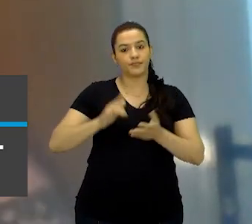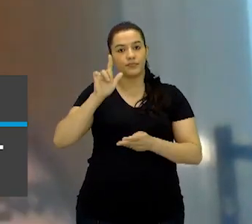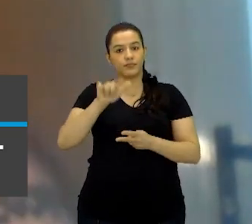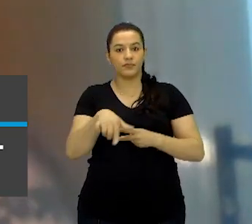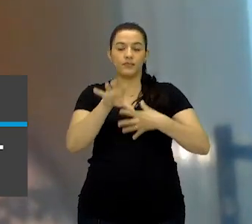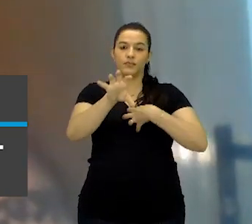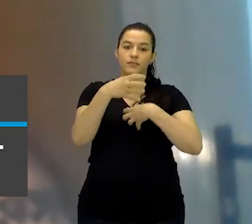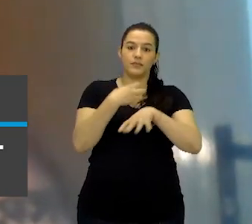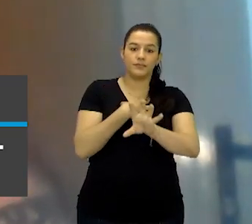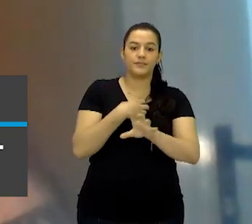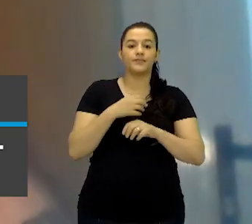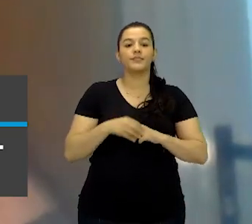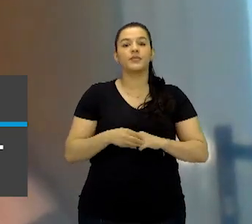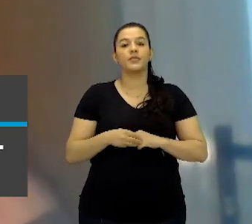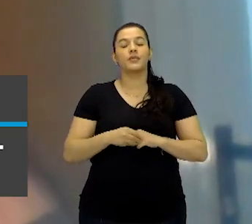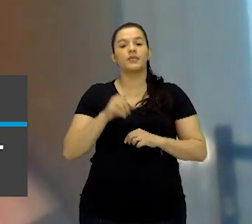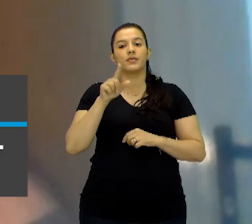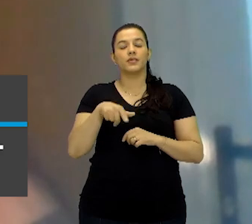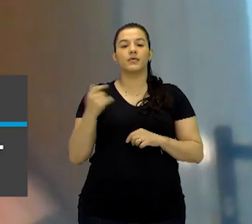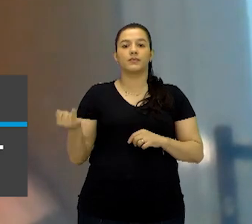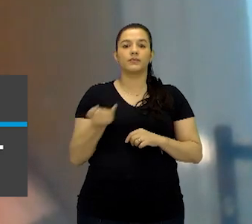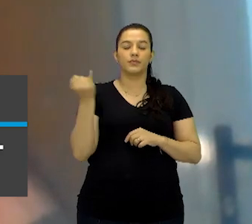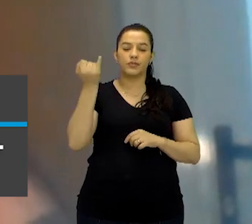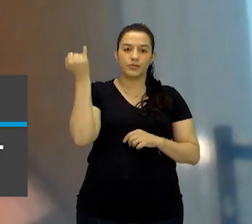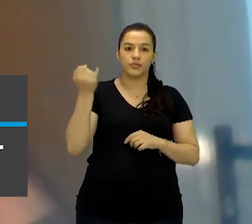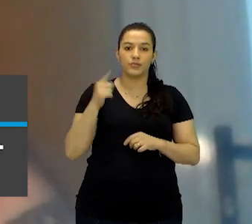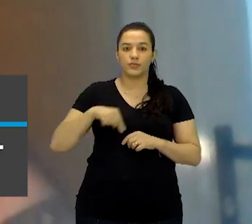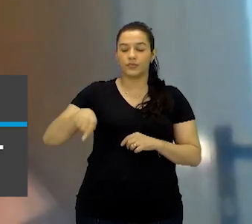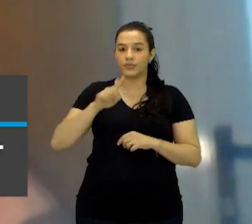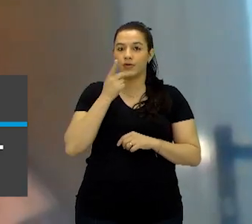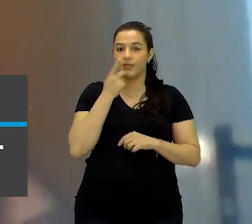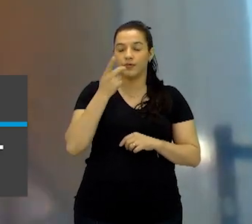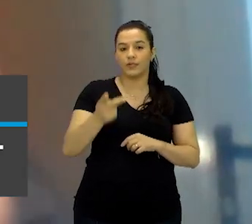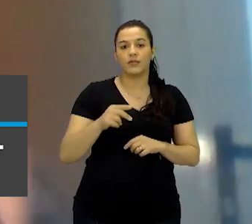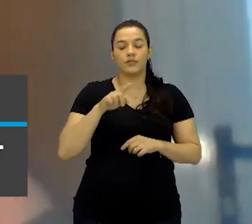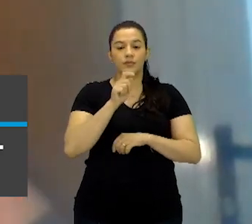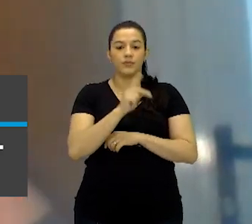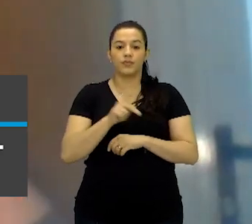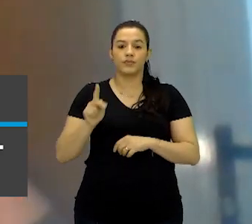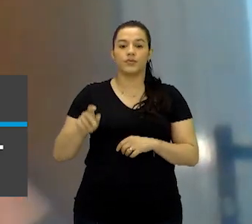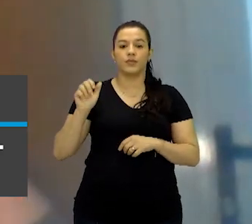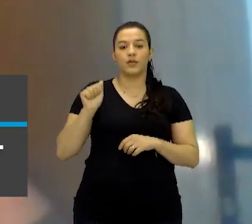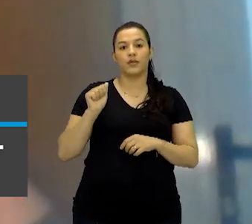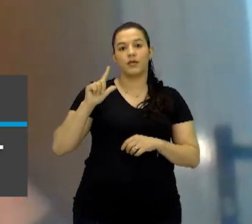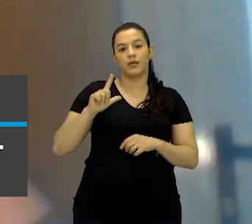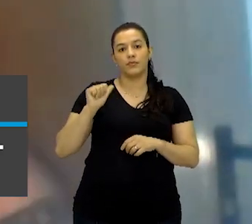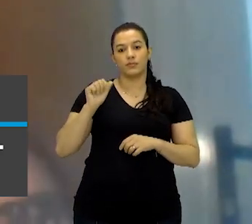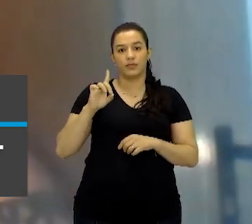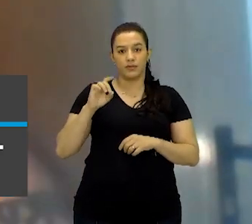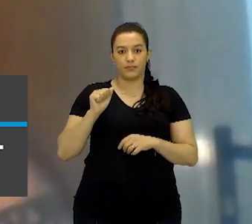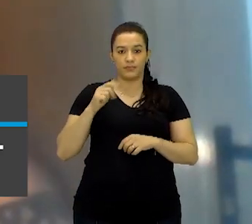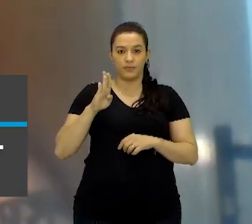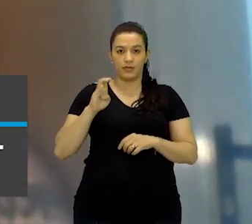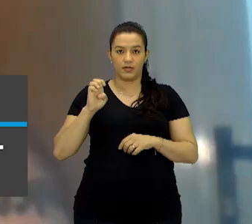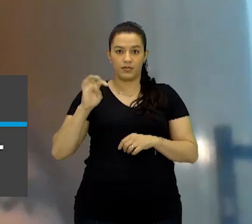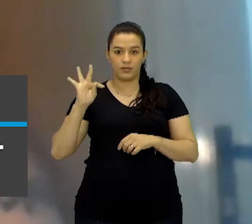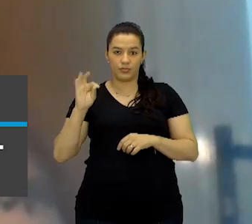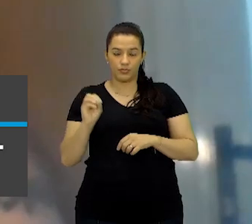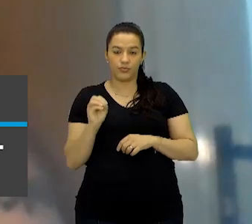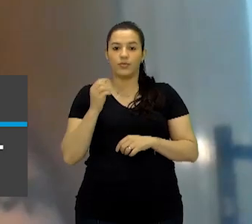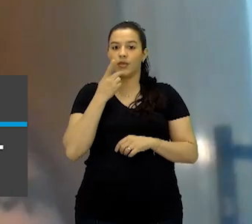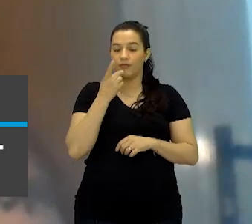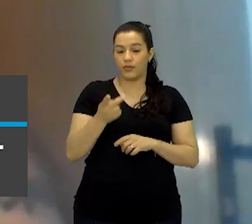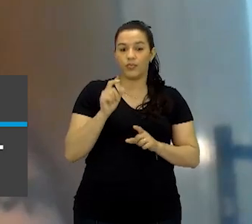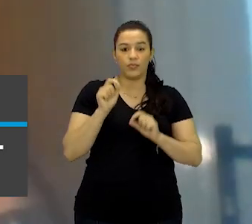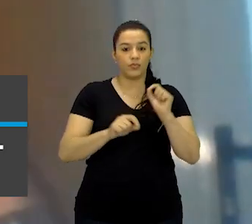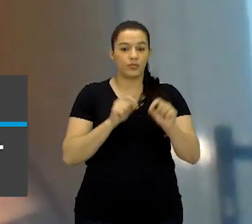daí, nesse sentido, achei bem interessante, né, o comentário do professor Adalberto, que ele está com os 8º anos, da Escola Conceição da Costa